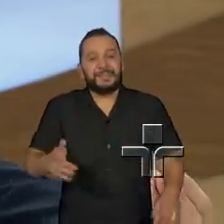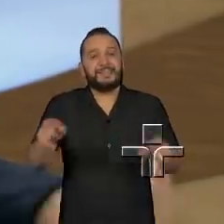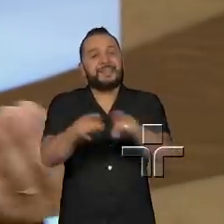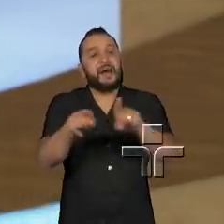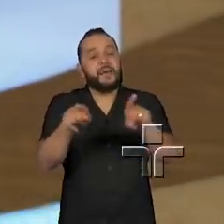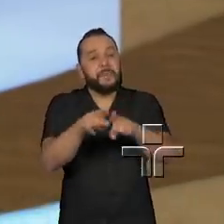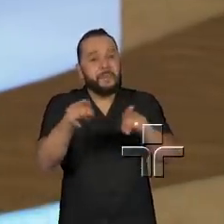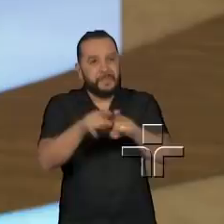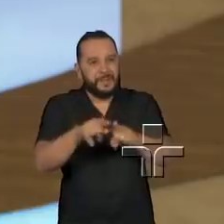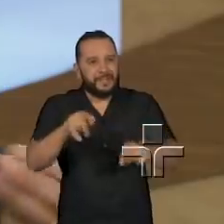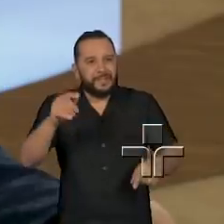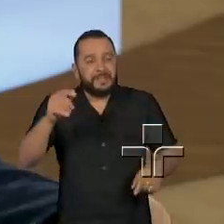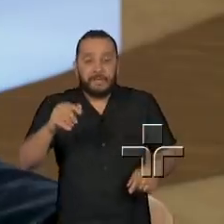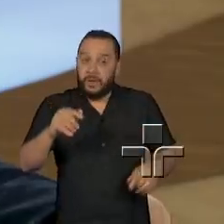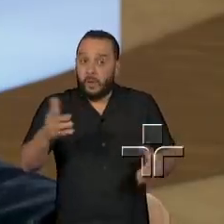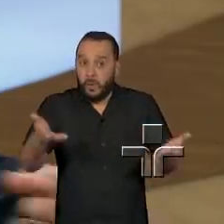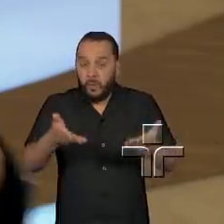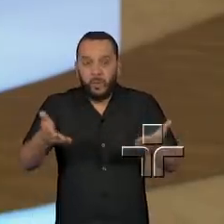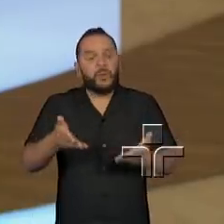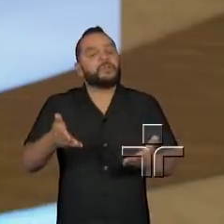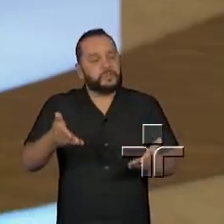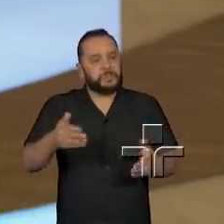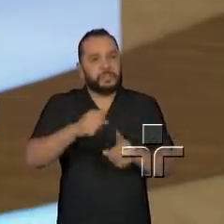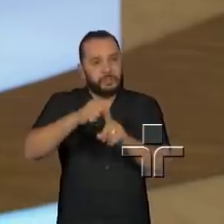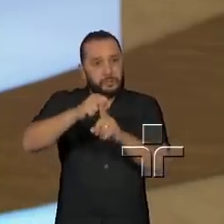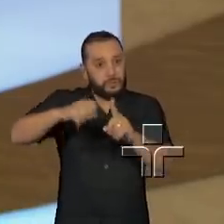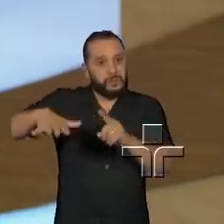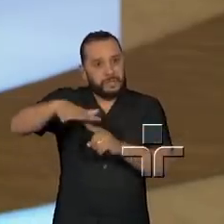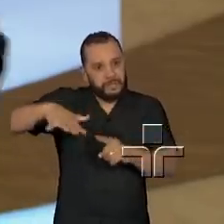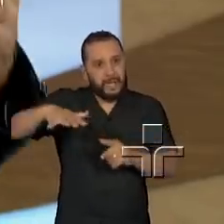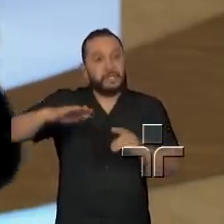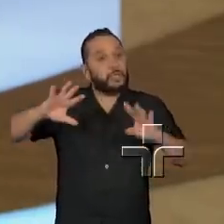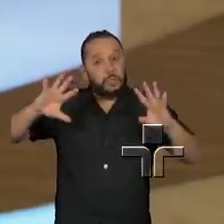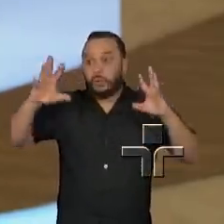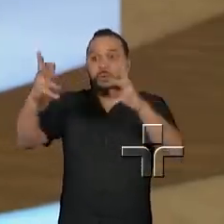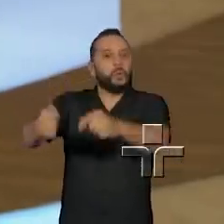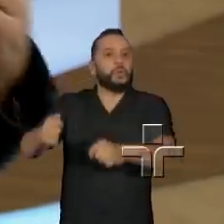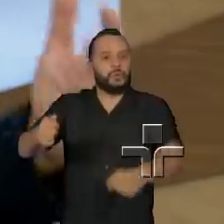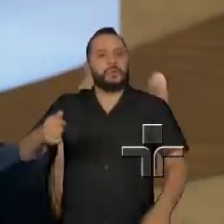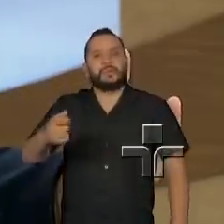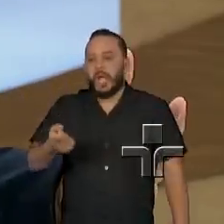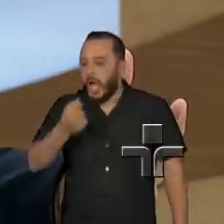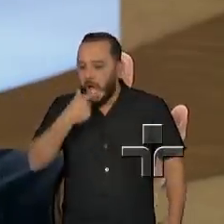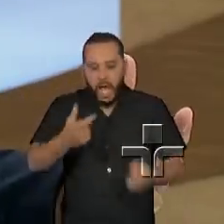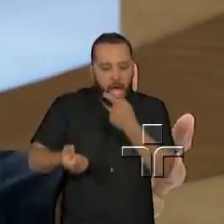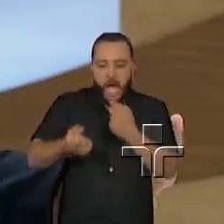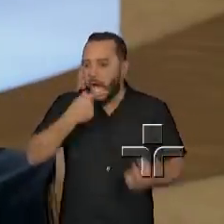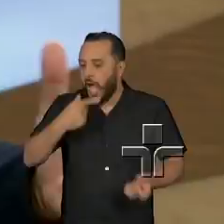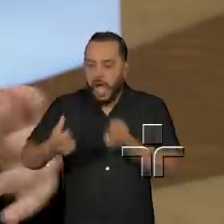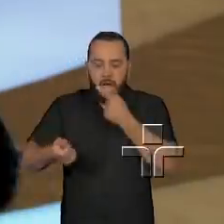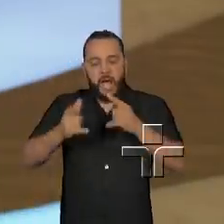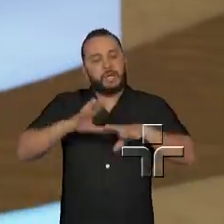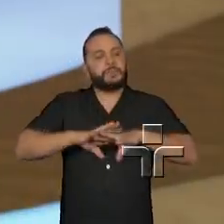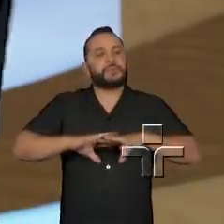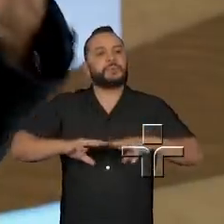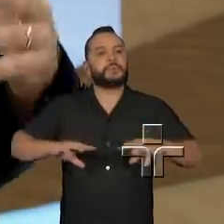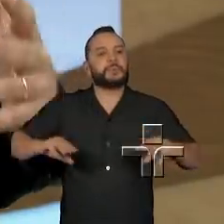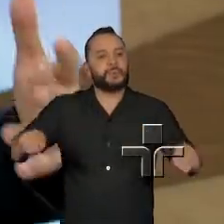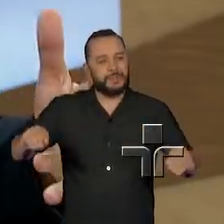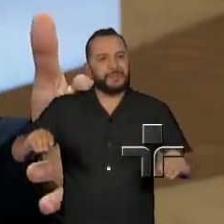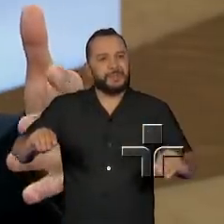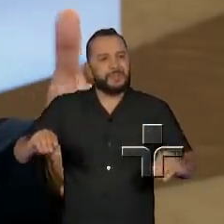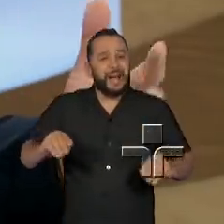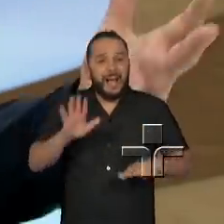de medicalização da sociedade. Então, a ideia de que todo mundo vai tomar algum tipo de pílula ou várias pílulas, e inclusive sem nenhum tipo de